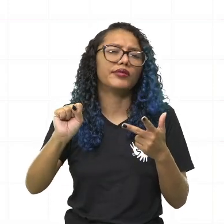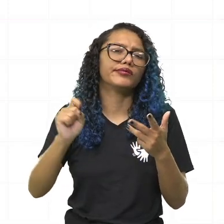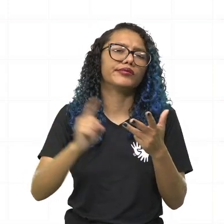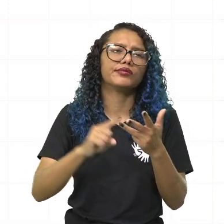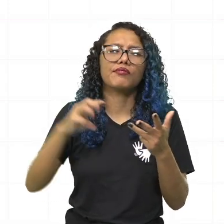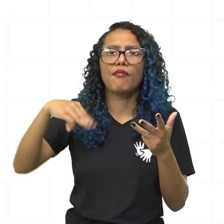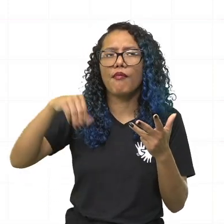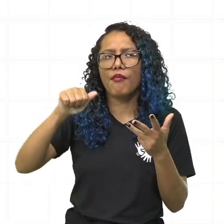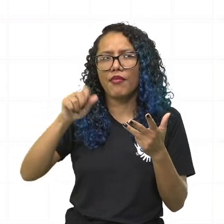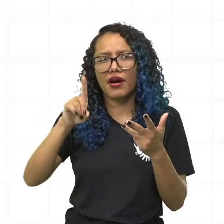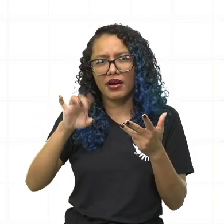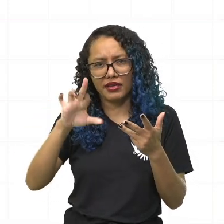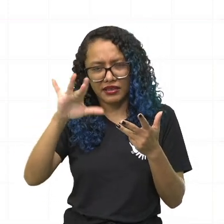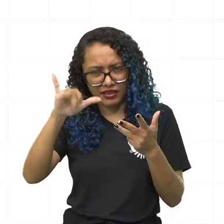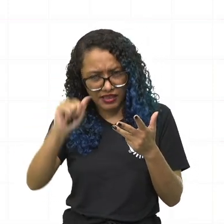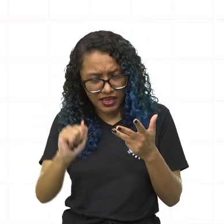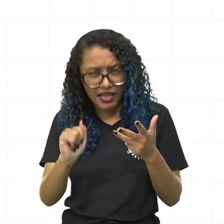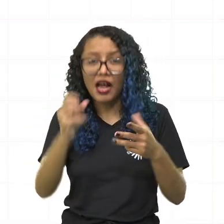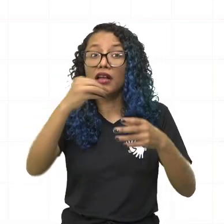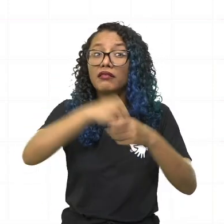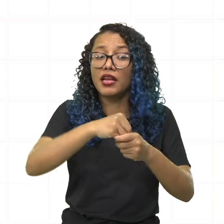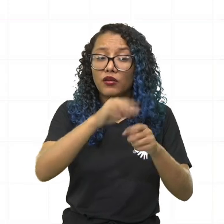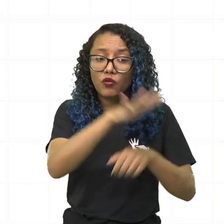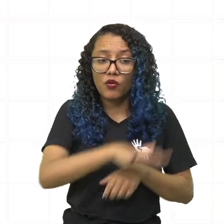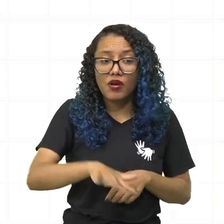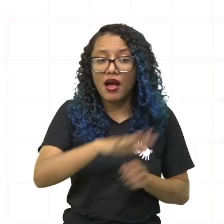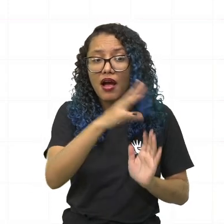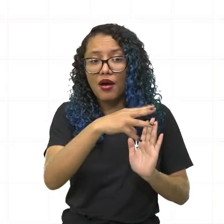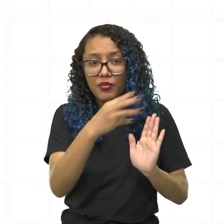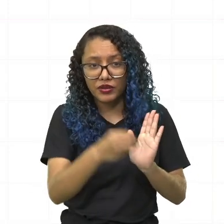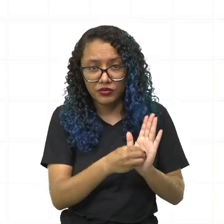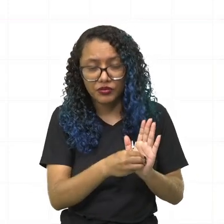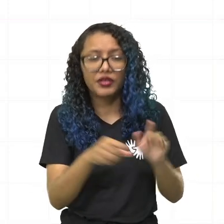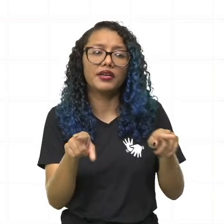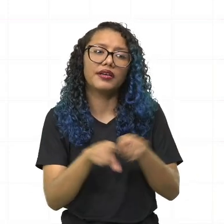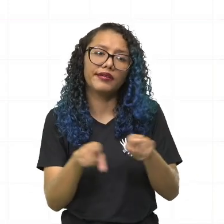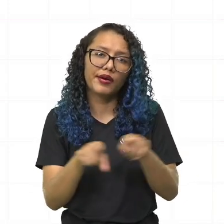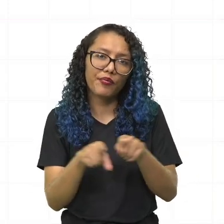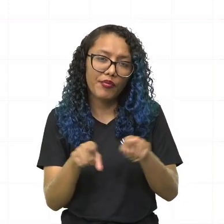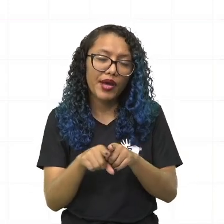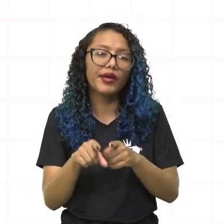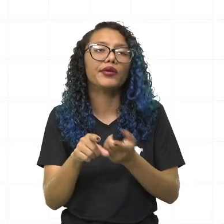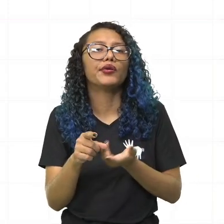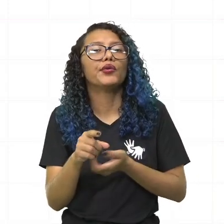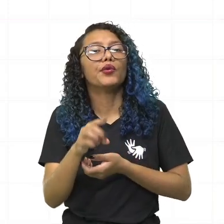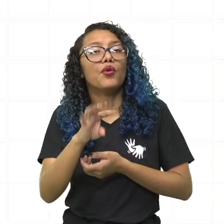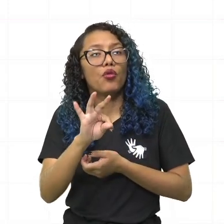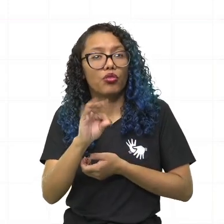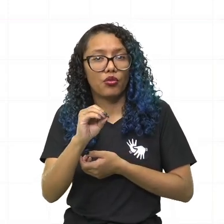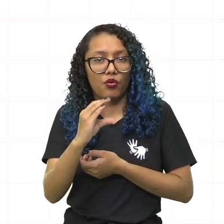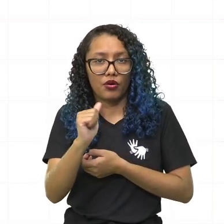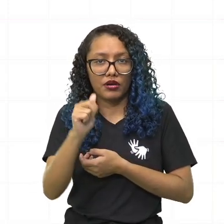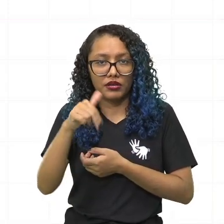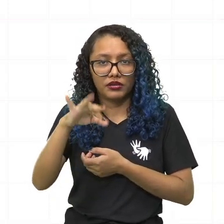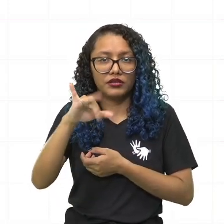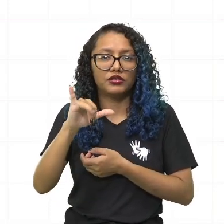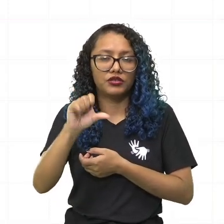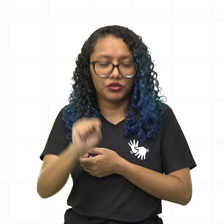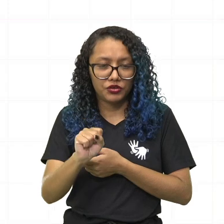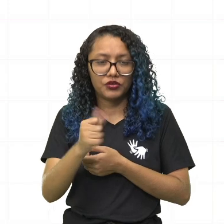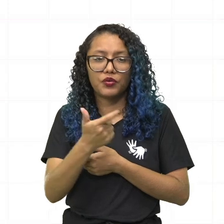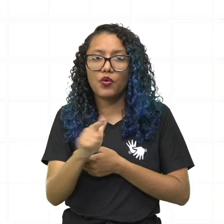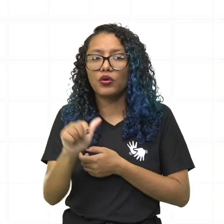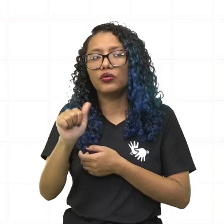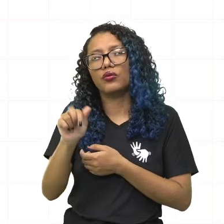rios eles passam dentro aí da bacia amazônica, né? Tem também os rios Tocantins e Araguaia, como a gente falou, eles não são necessariamente da